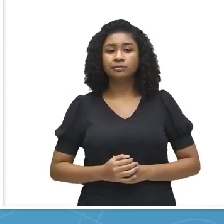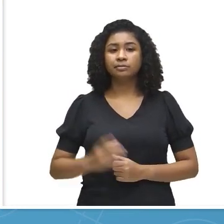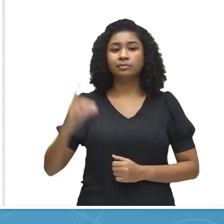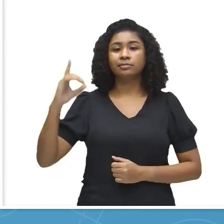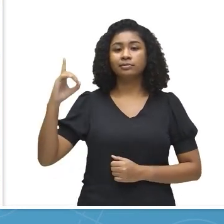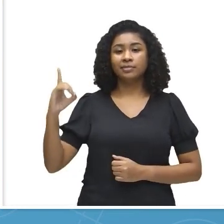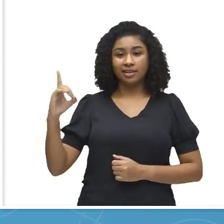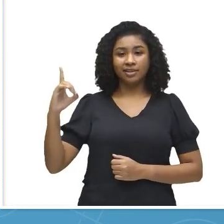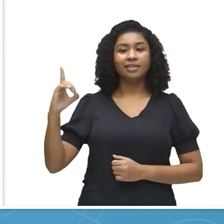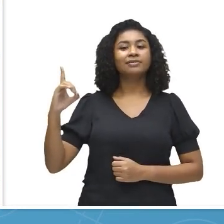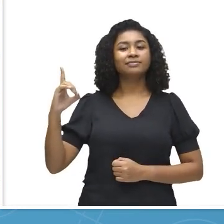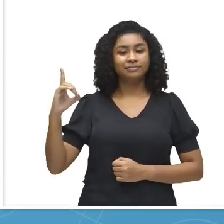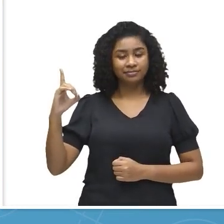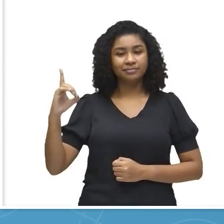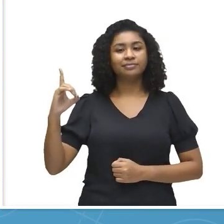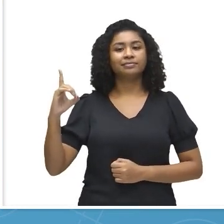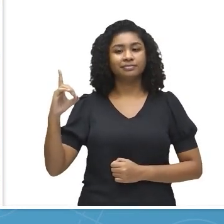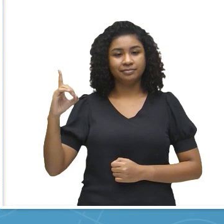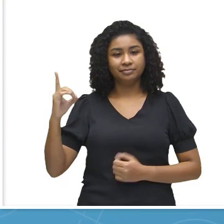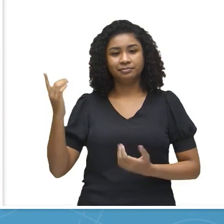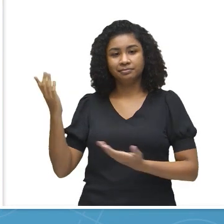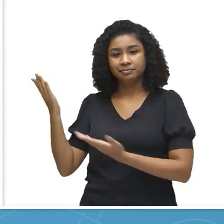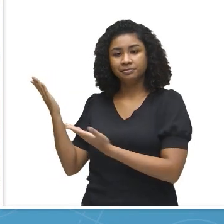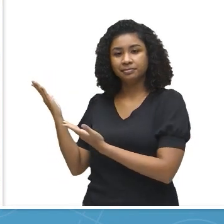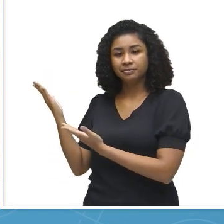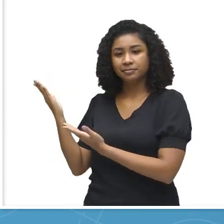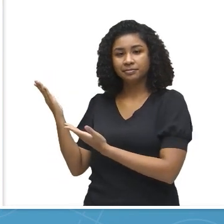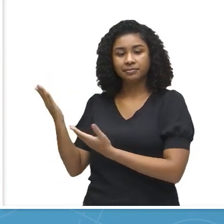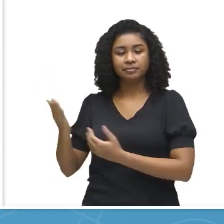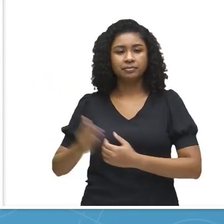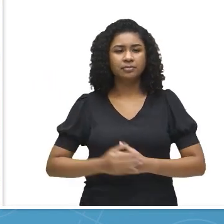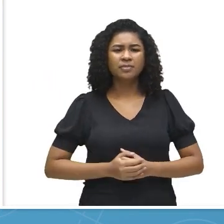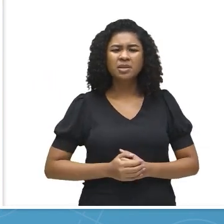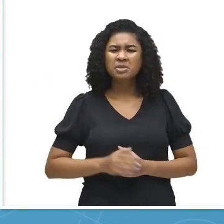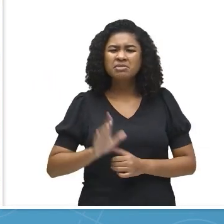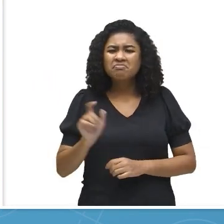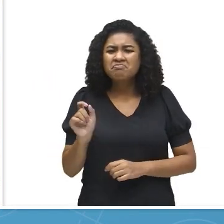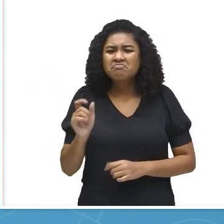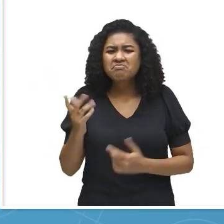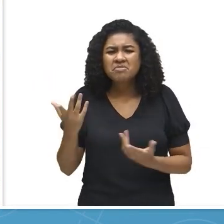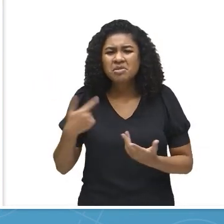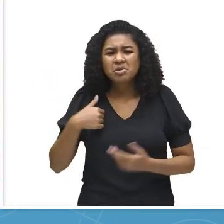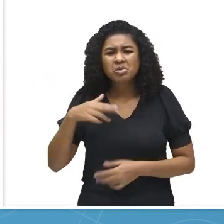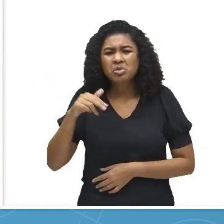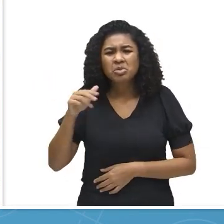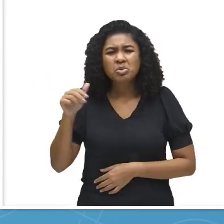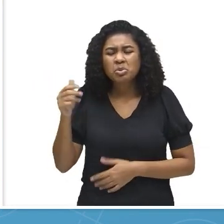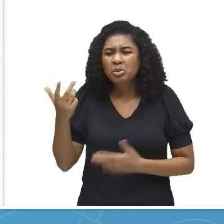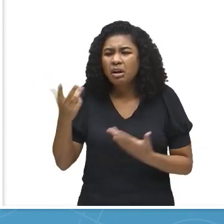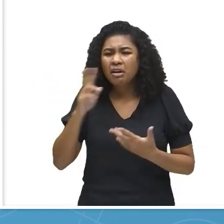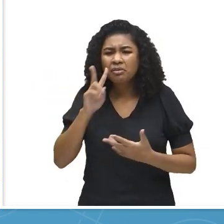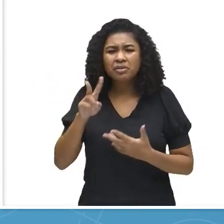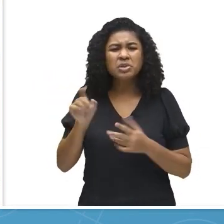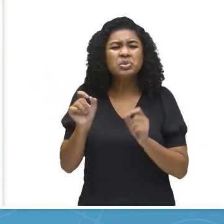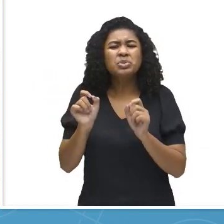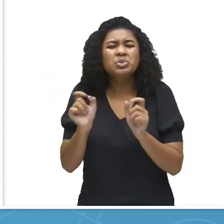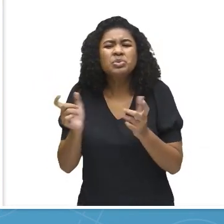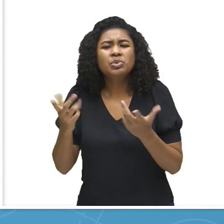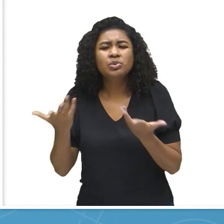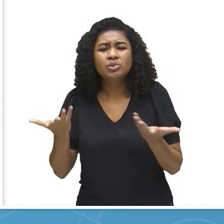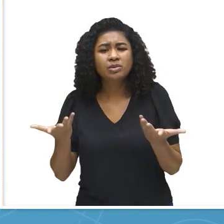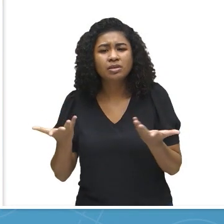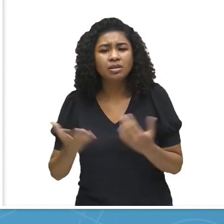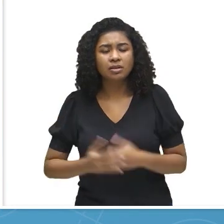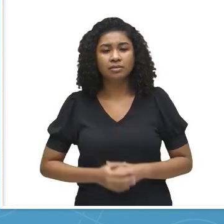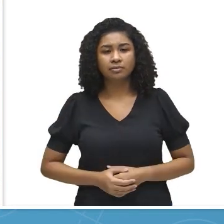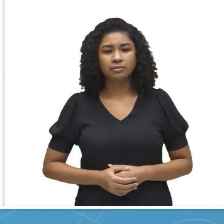vocês responderam, o darwinismo social. Professor, eu nunca ouvi falar nisso. O que seria o darwinismo social? Seria